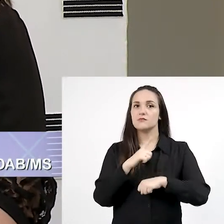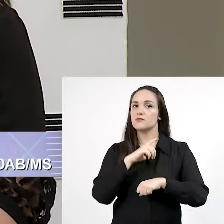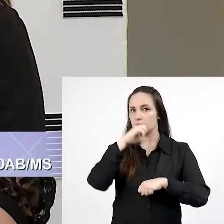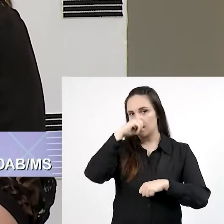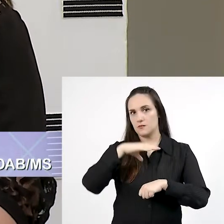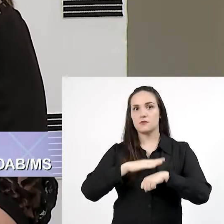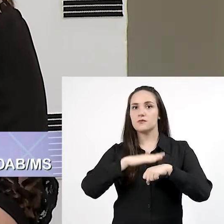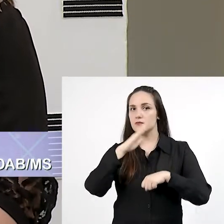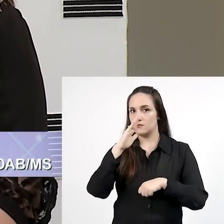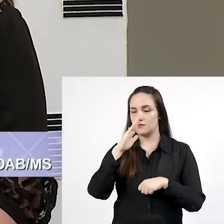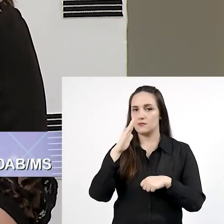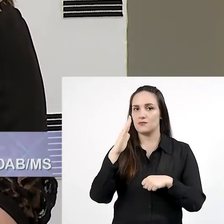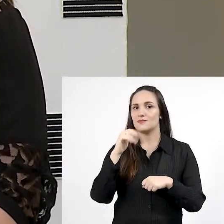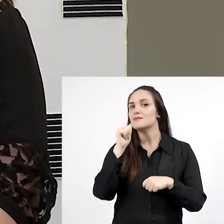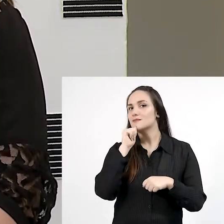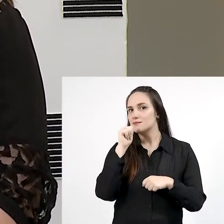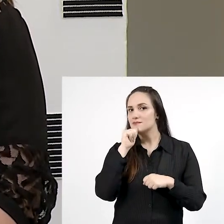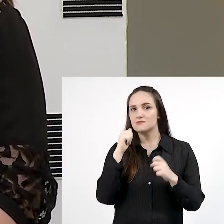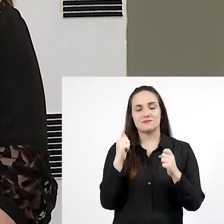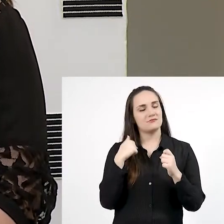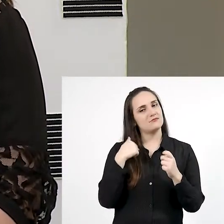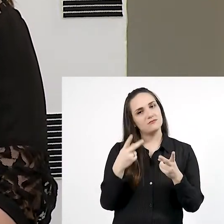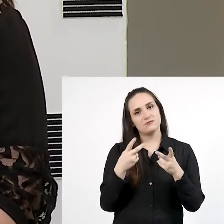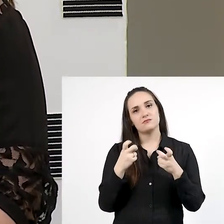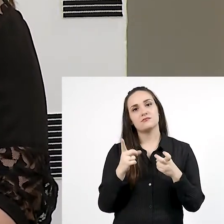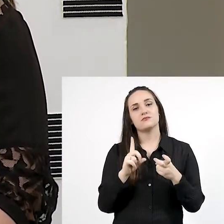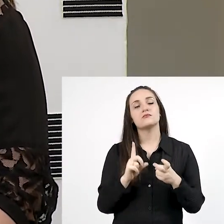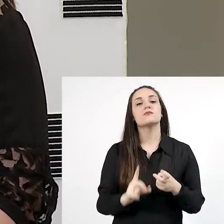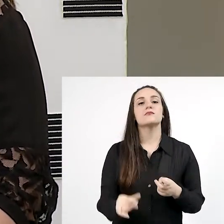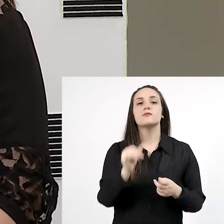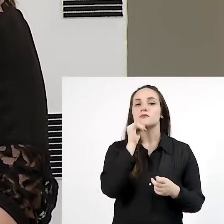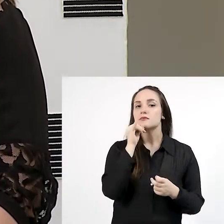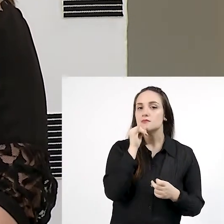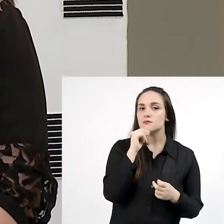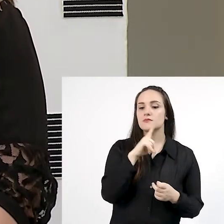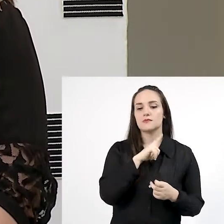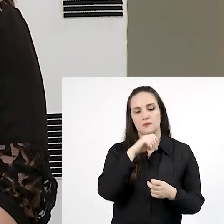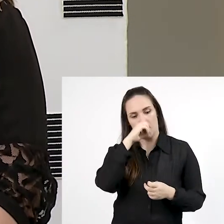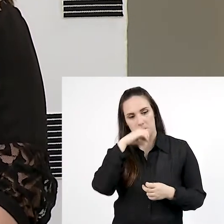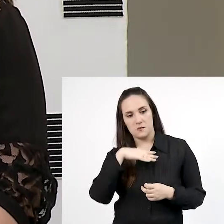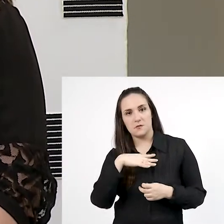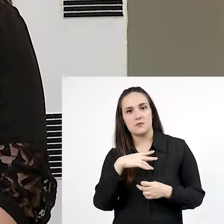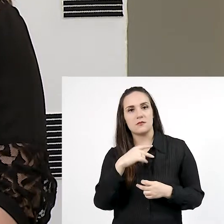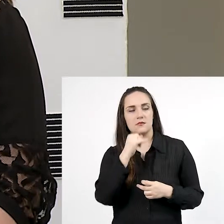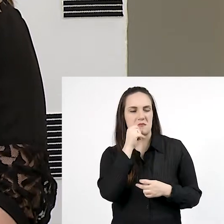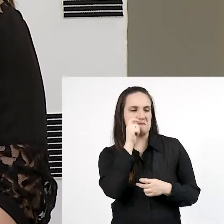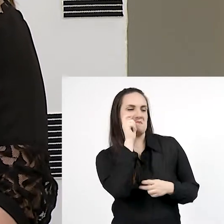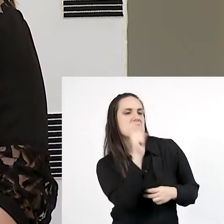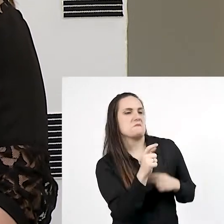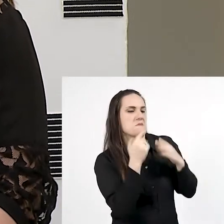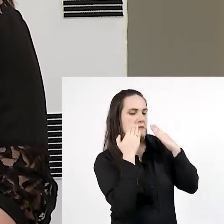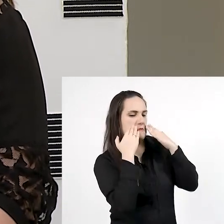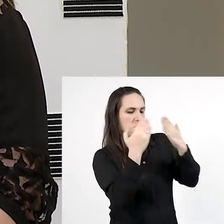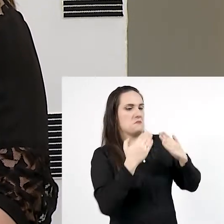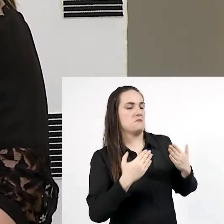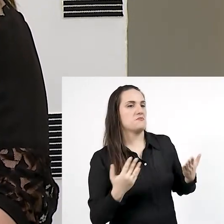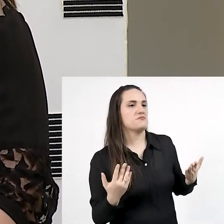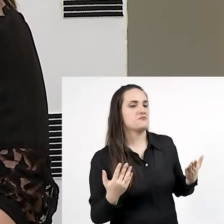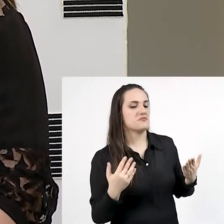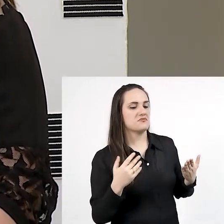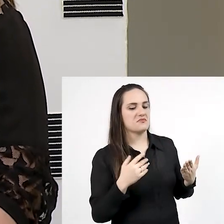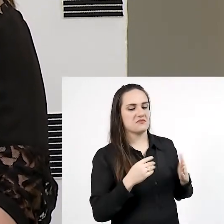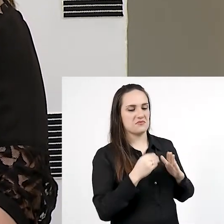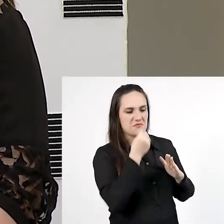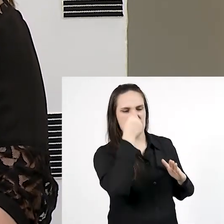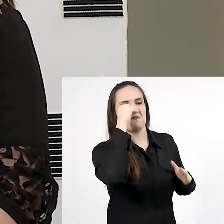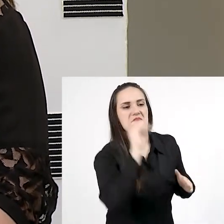visíveis ou invisíveis. A gente percebe muito aquela violência de humilhação, de hostilização da pessoa